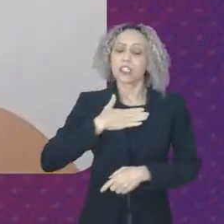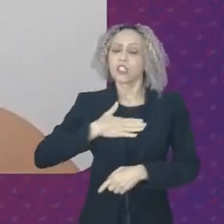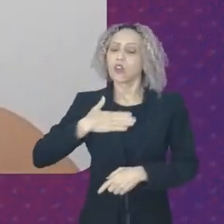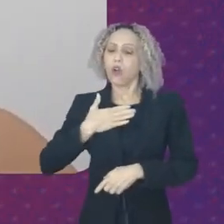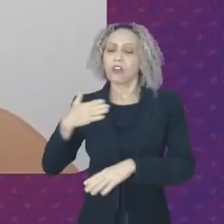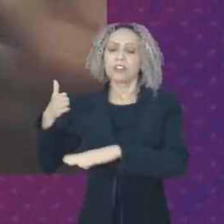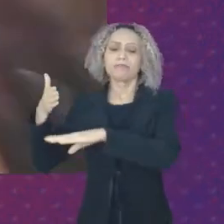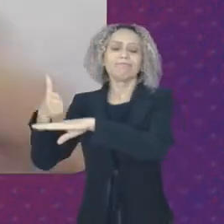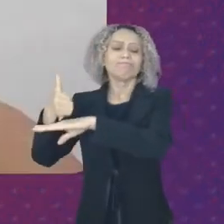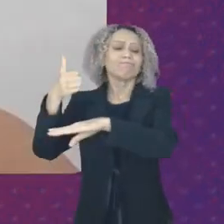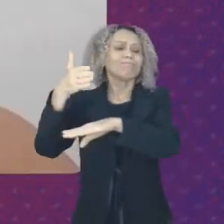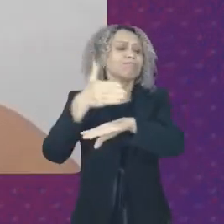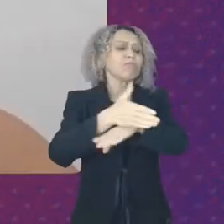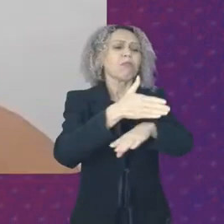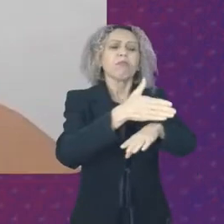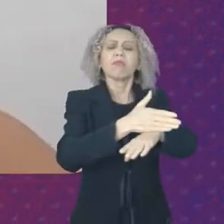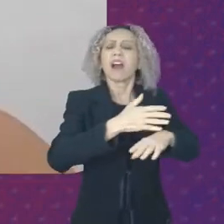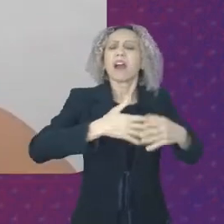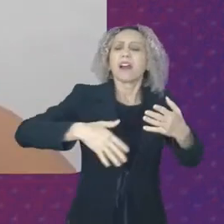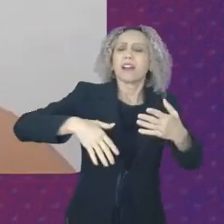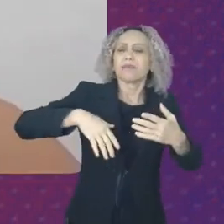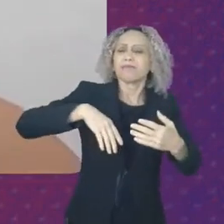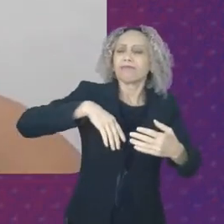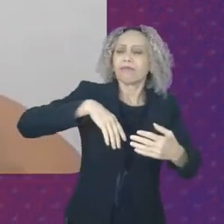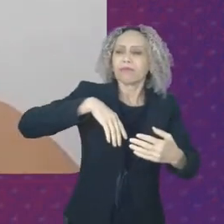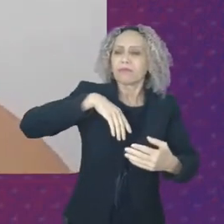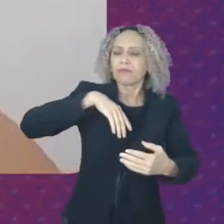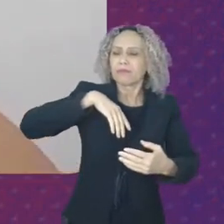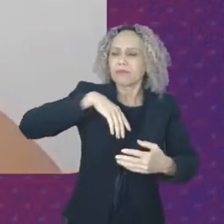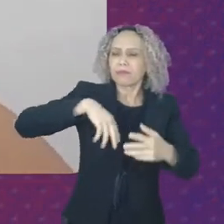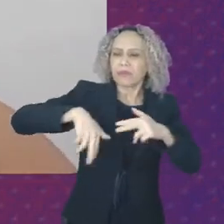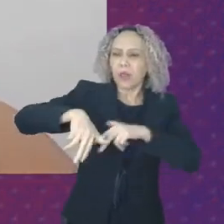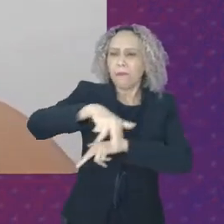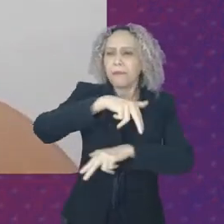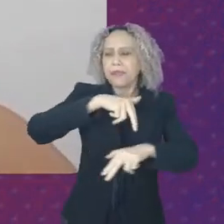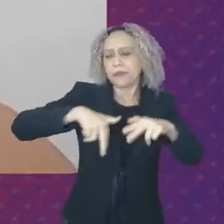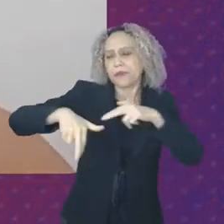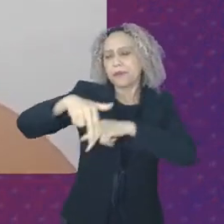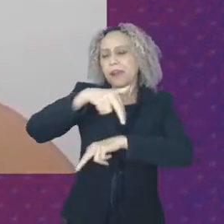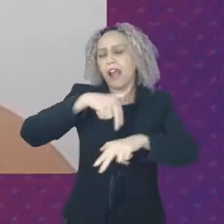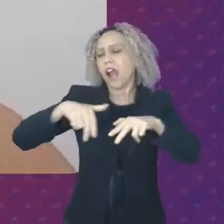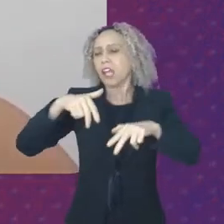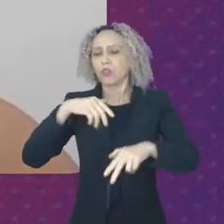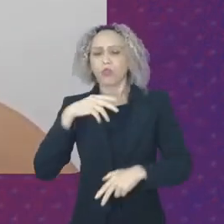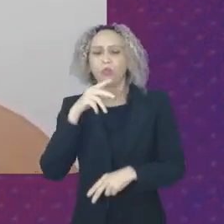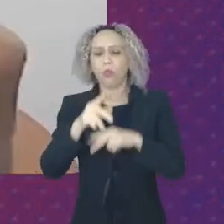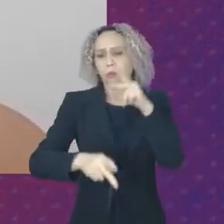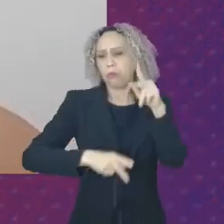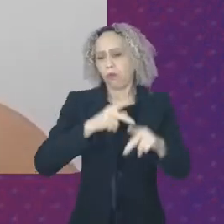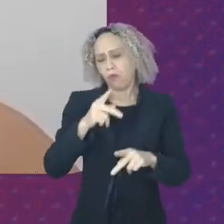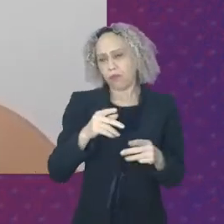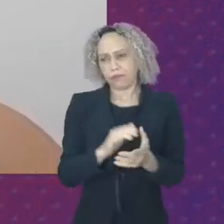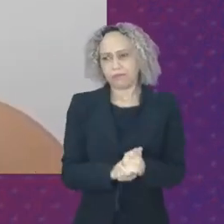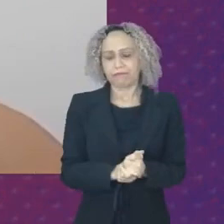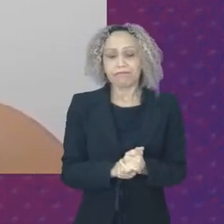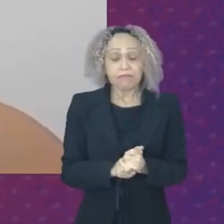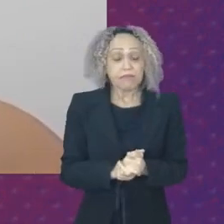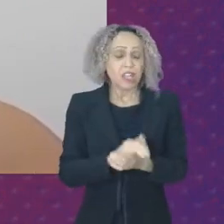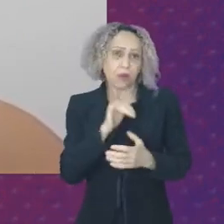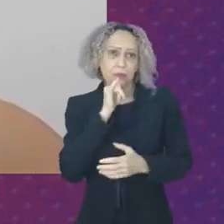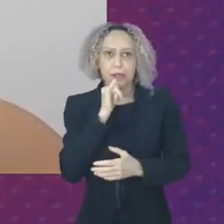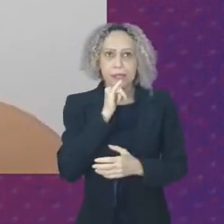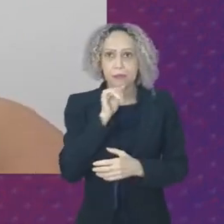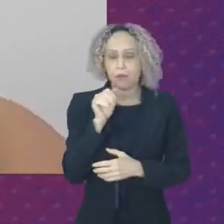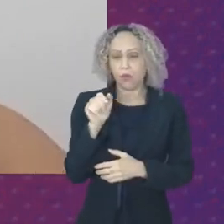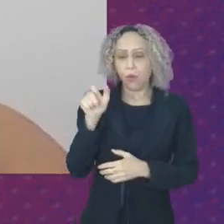comunicação do presidente, para que vocês vejam que ele não que ali não é utilizado apenas um arquétipo, você não precisa ficar